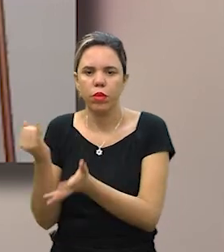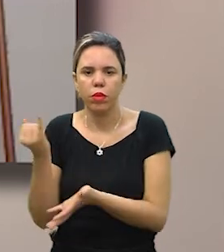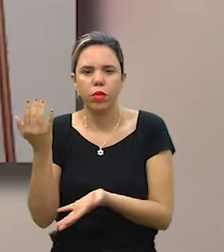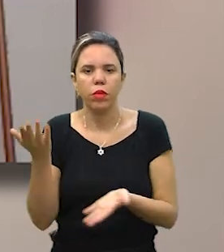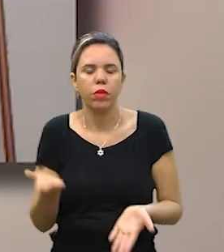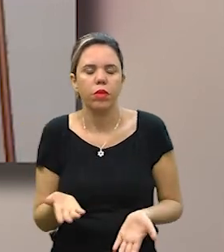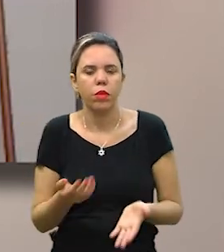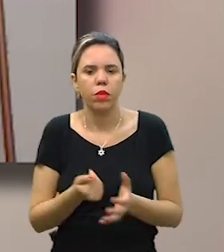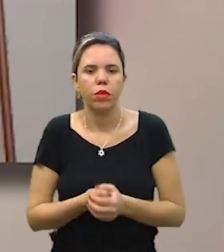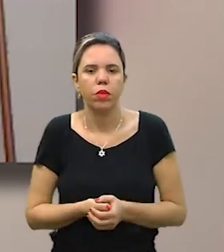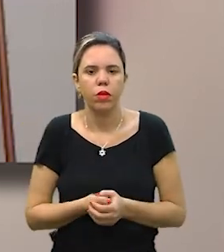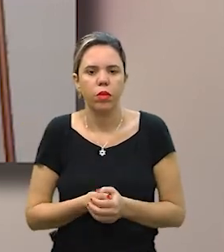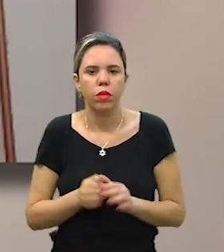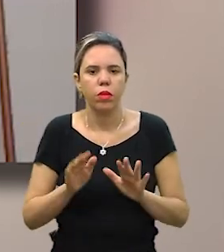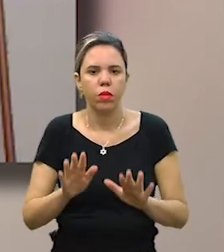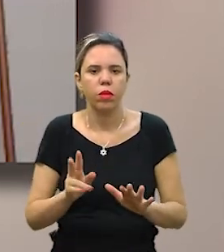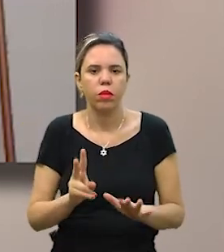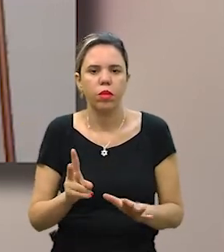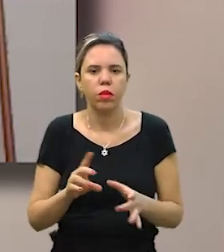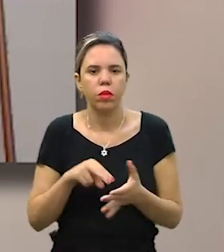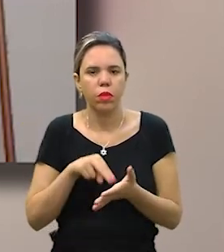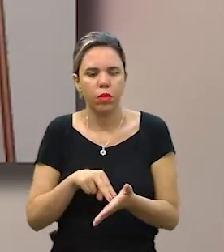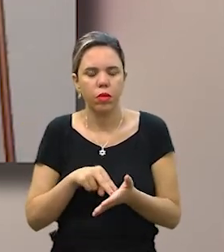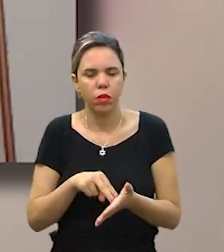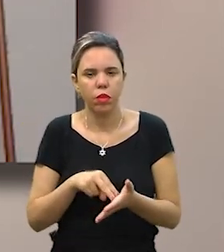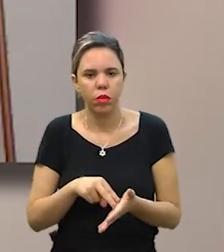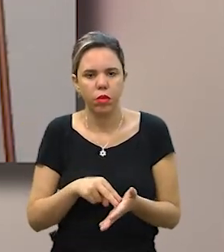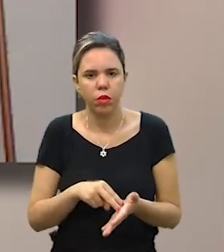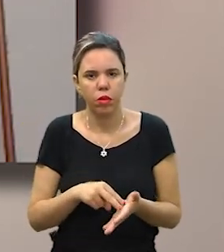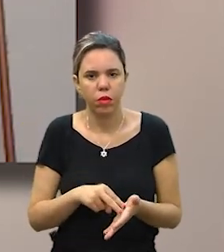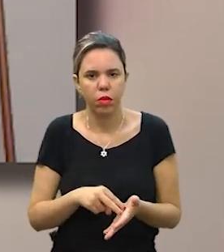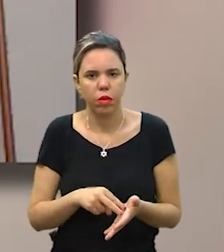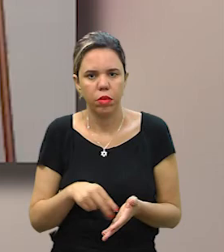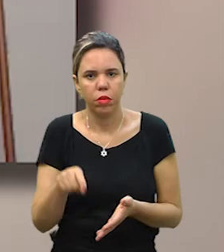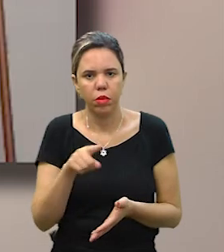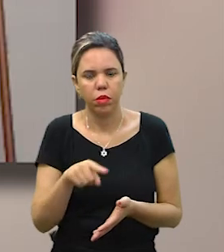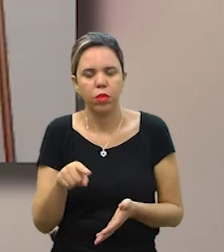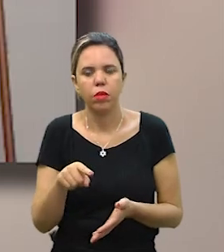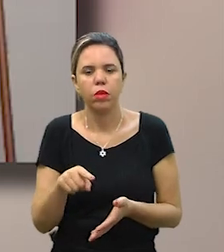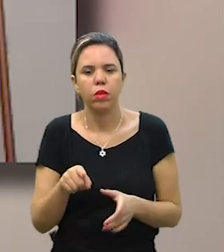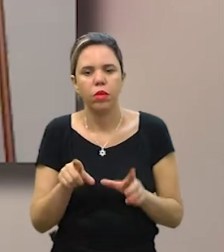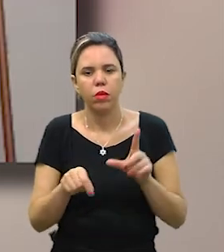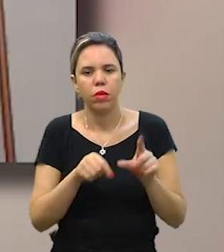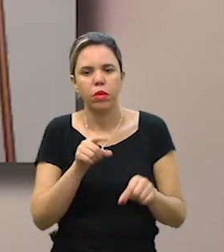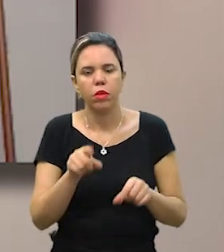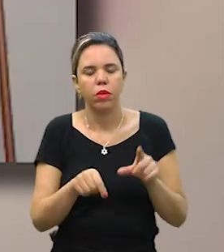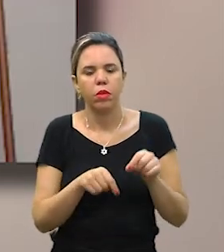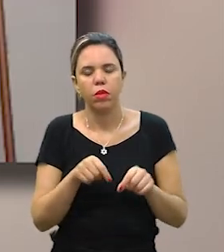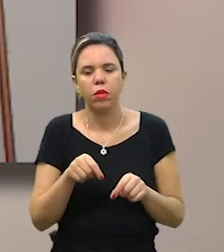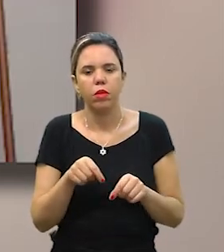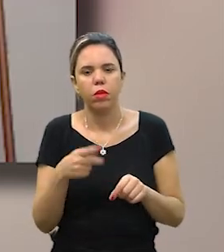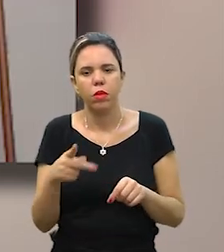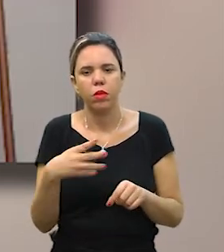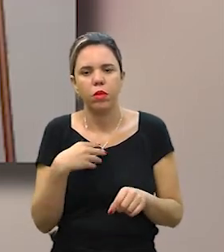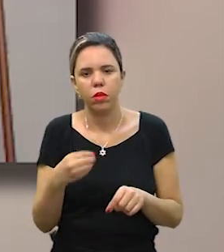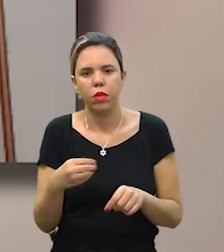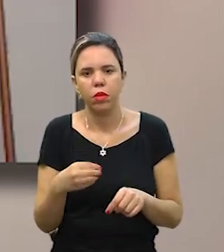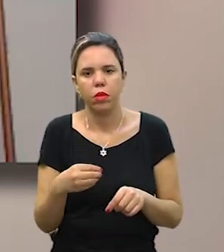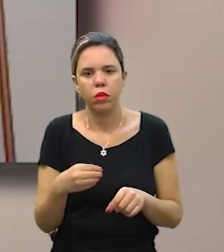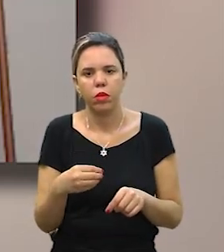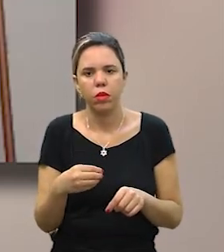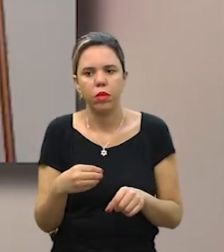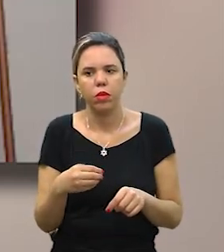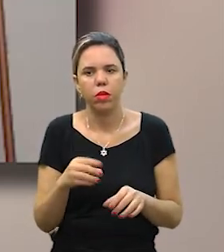muito importante, mas sejam firmes naquilo que vocês escolheram para os seus